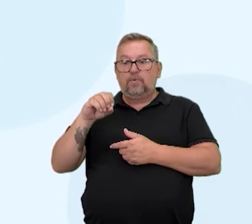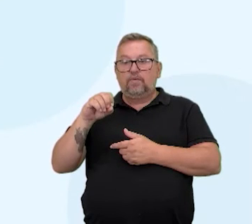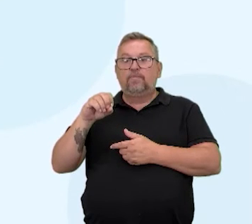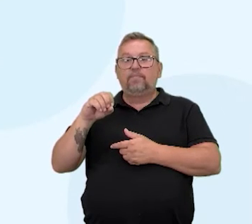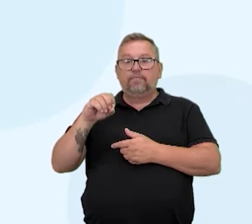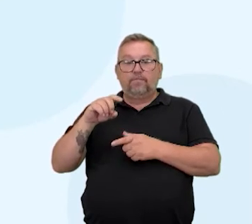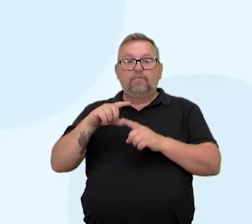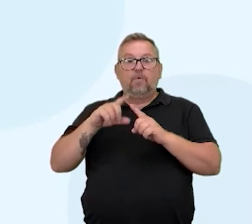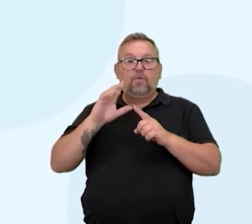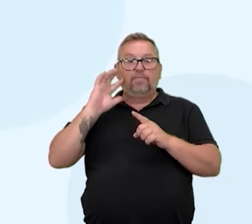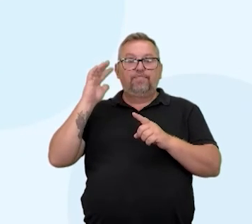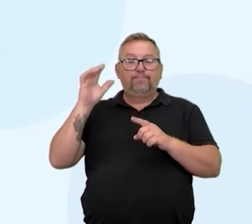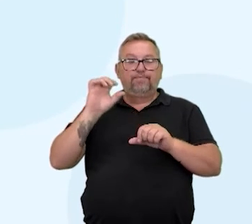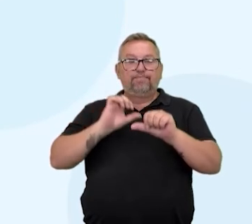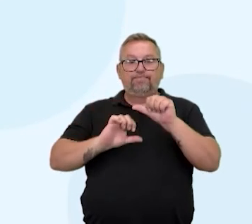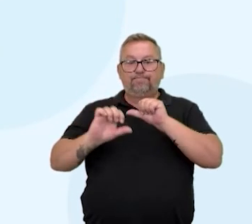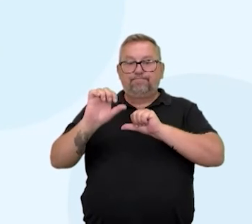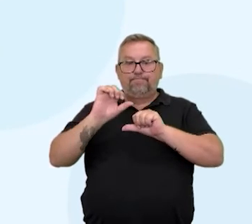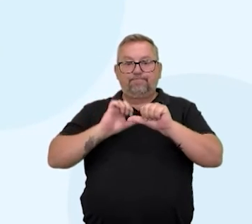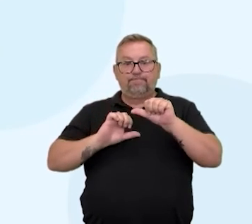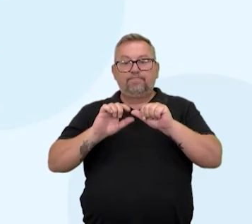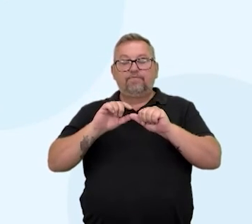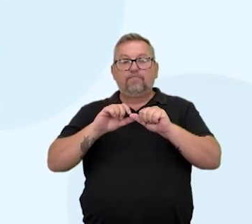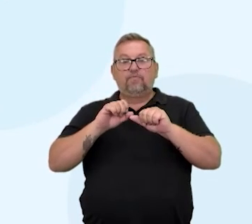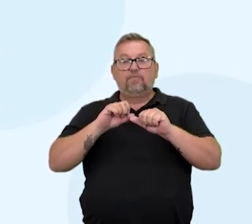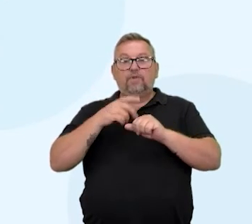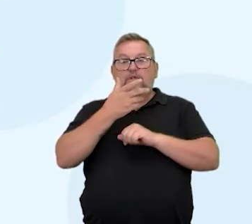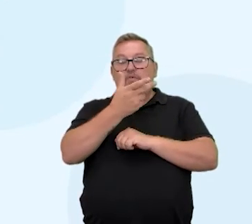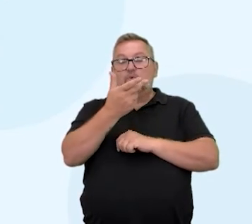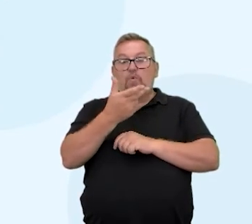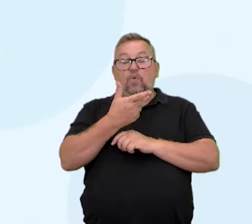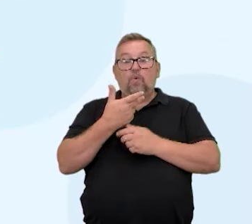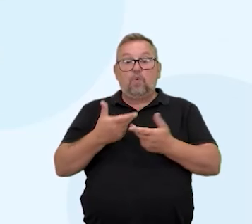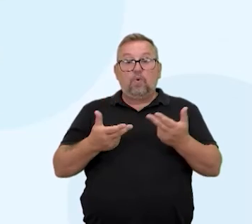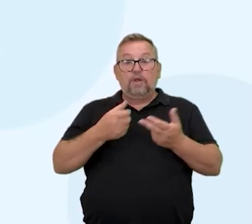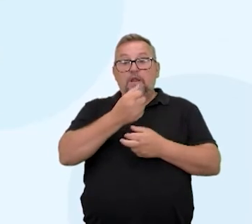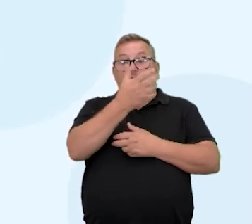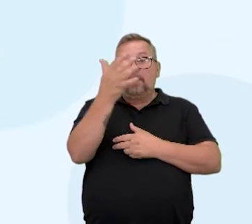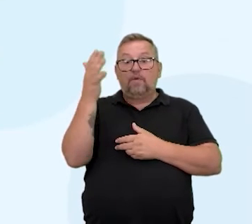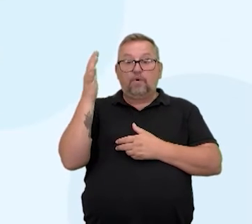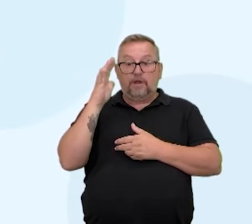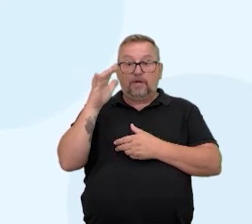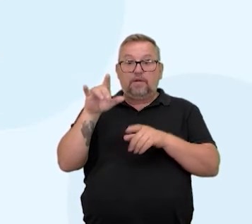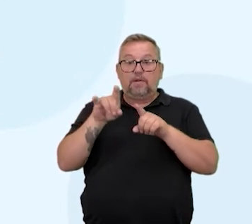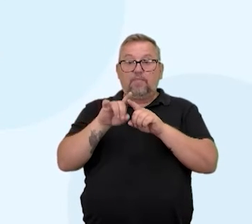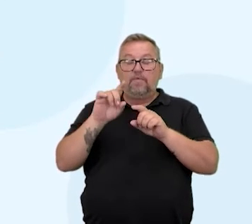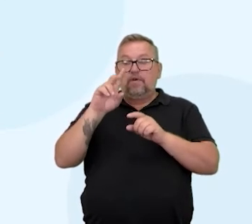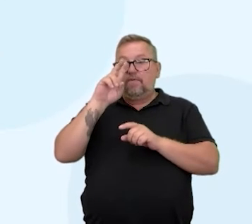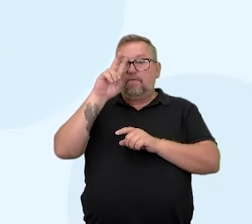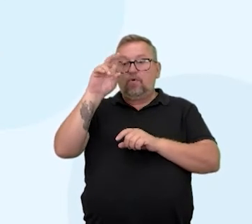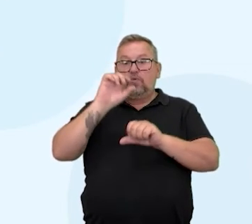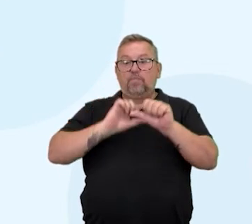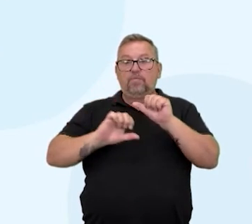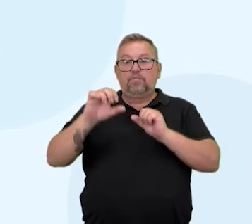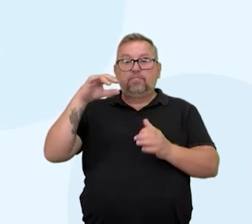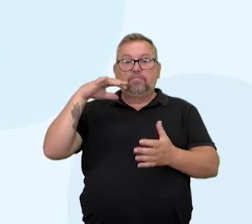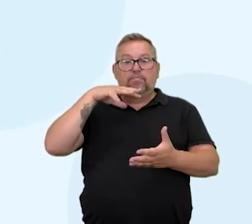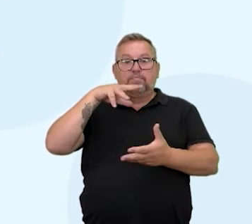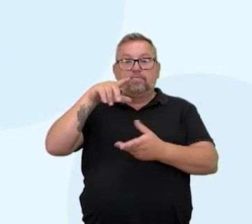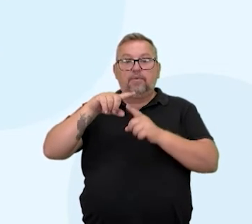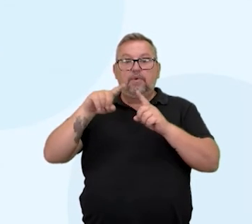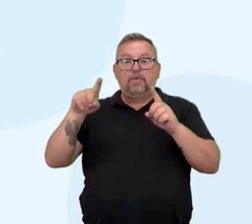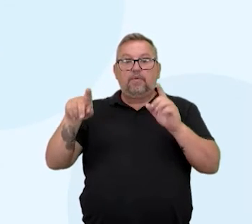antropoceno, fruto da drástica alteração do funcionamento e nos fluxos naturais e das intensas mudanças